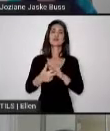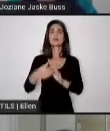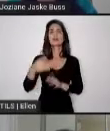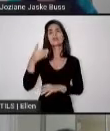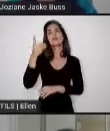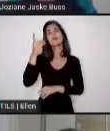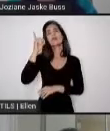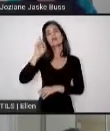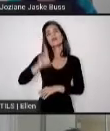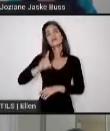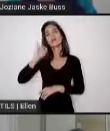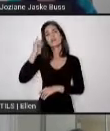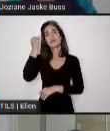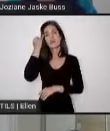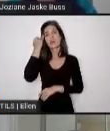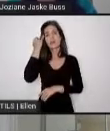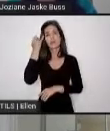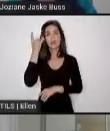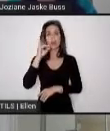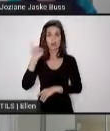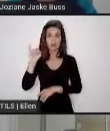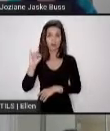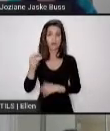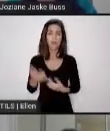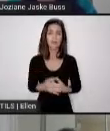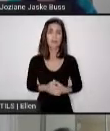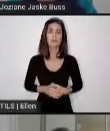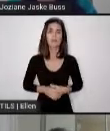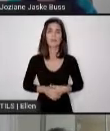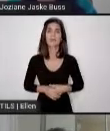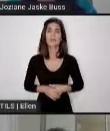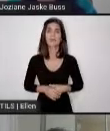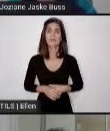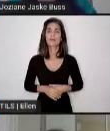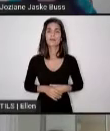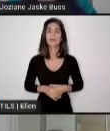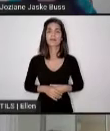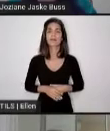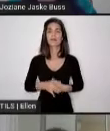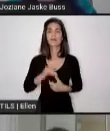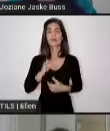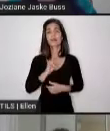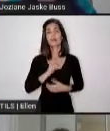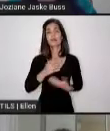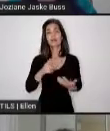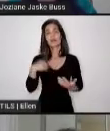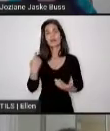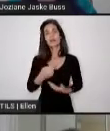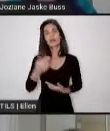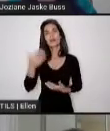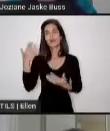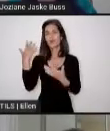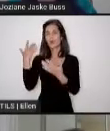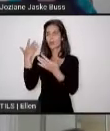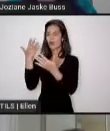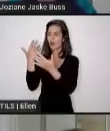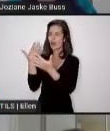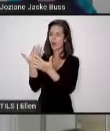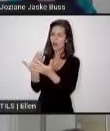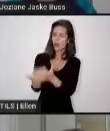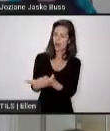né? Então, se a gente for olhar a história da educação,